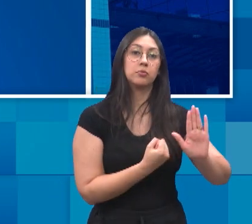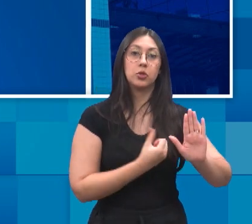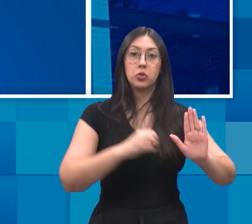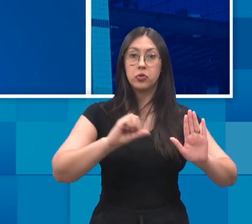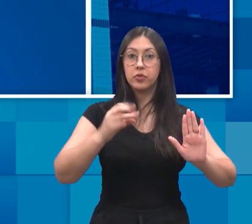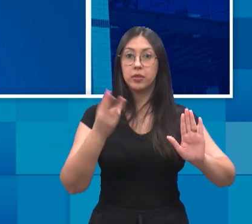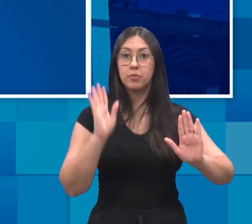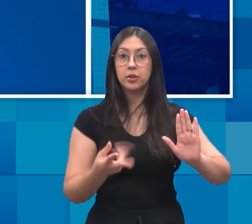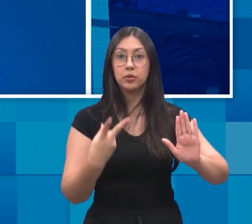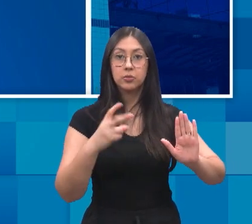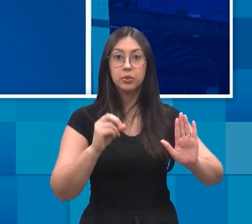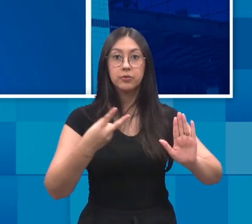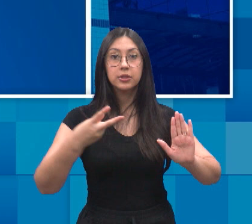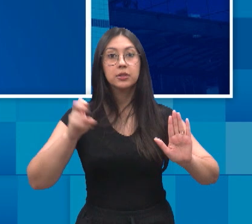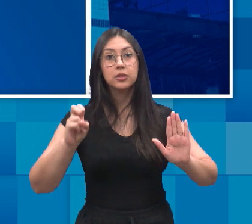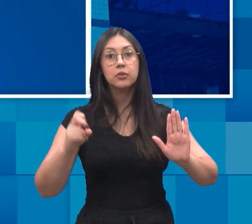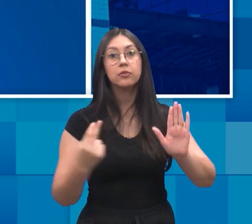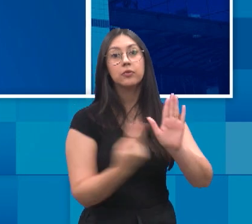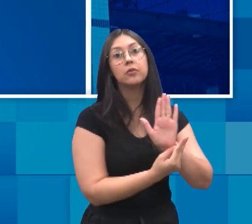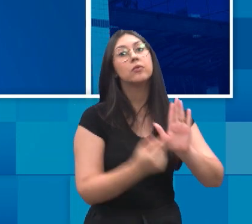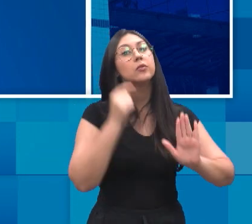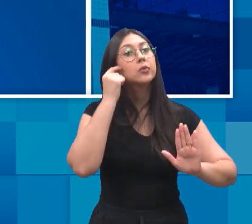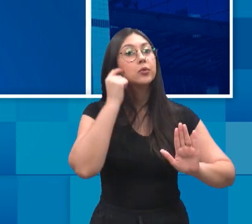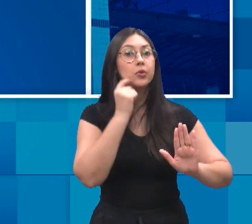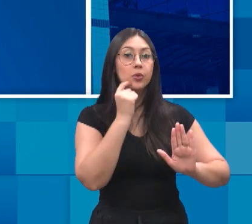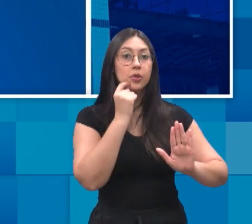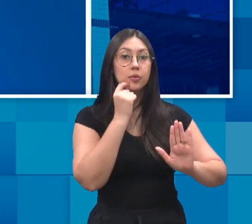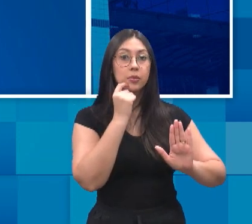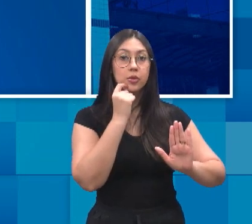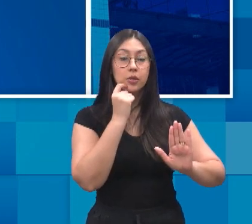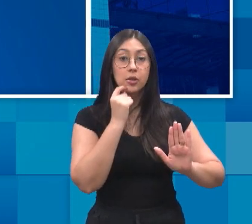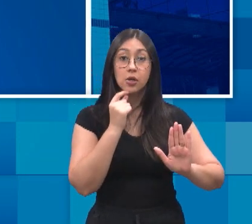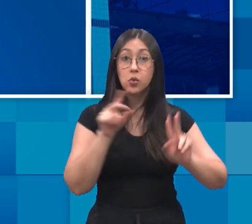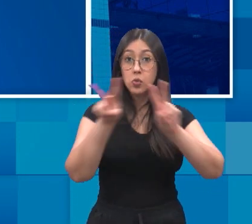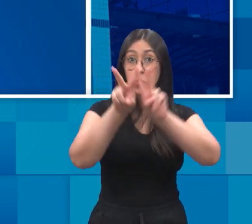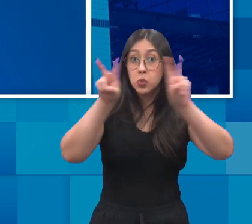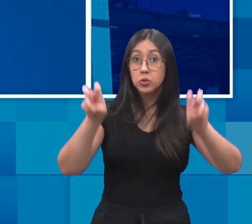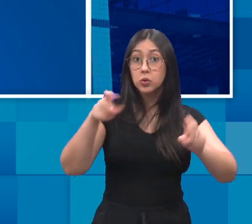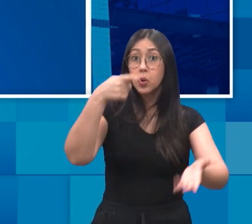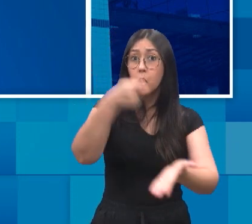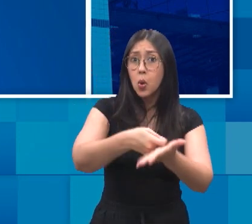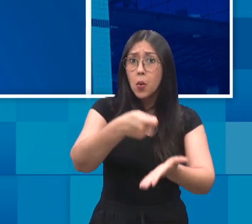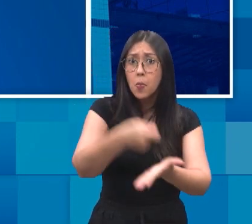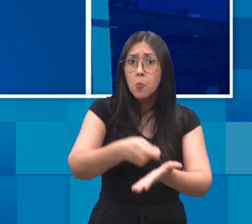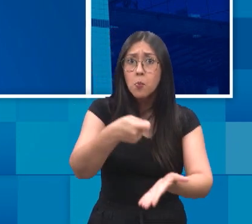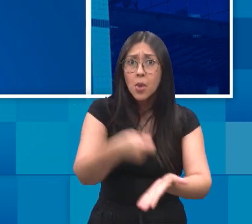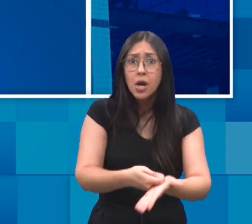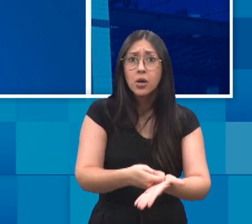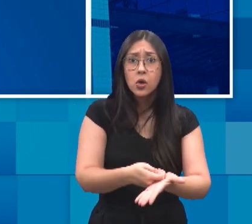autoria vereador Gilson Campos. Dispõe sobre a obrigatoriedade de